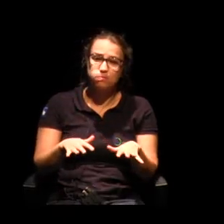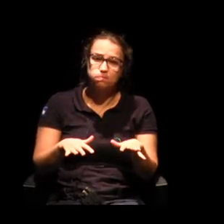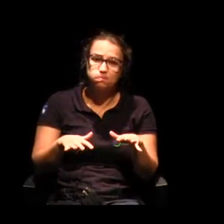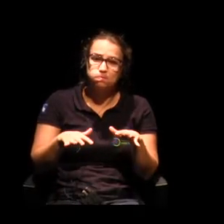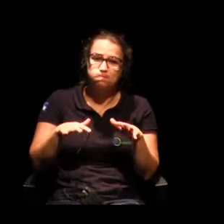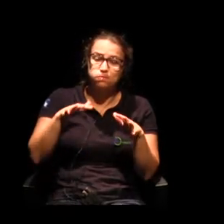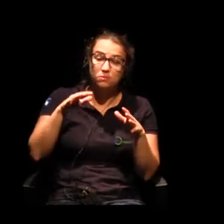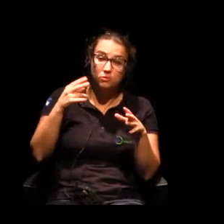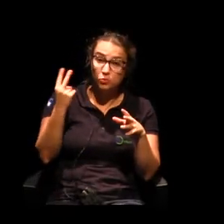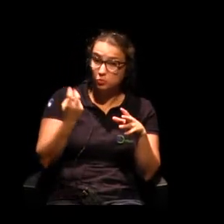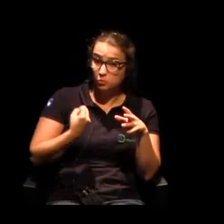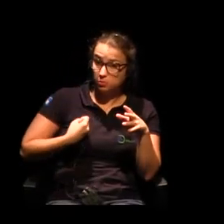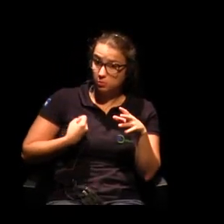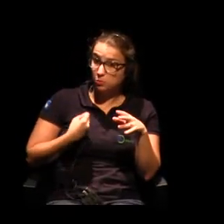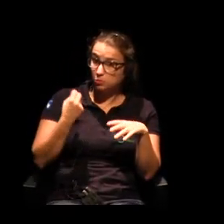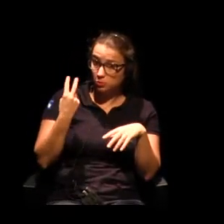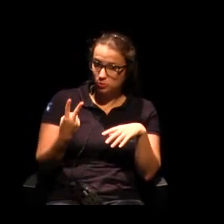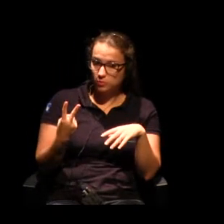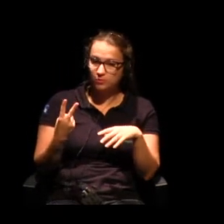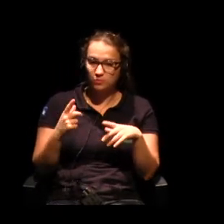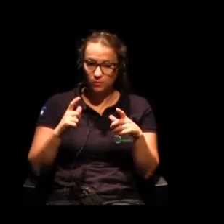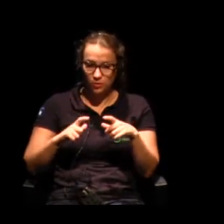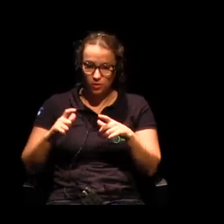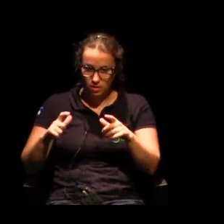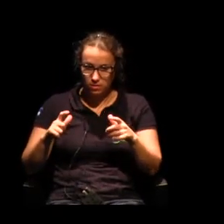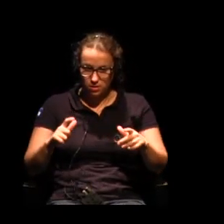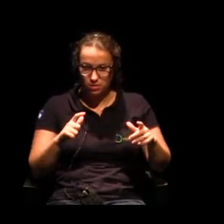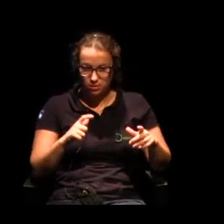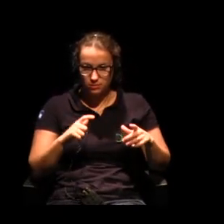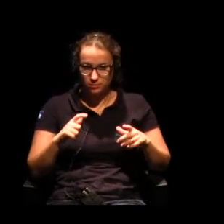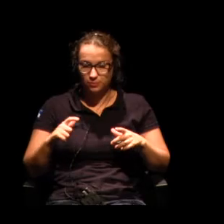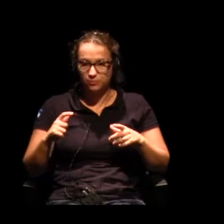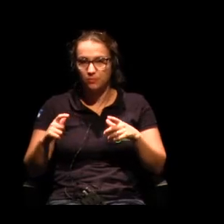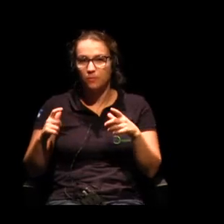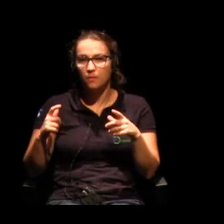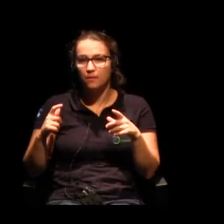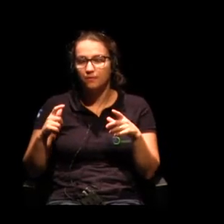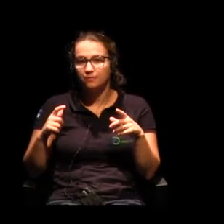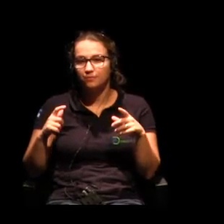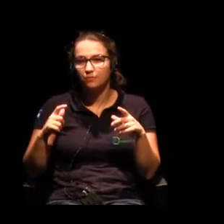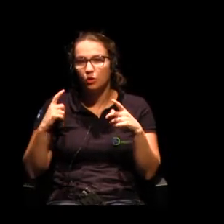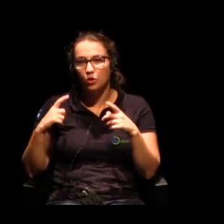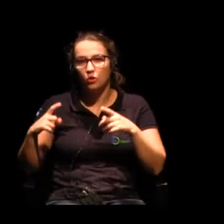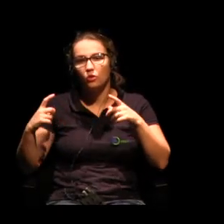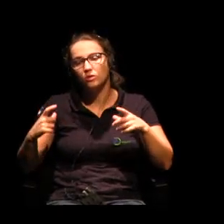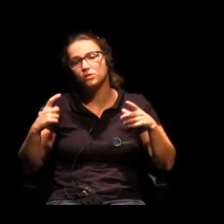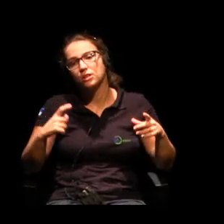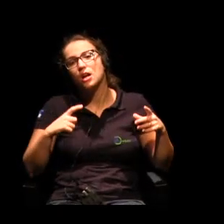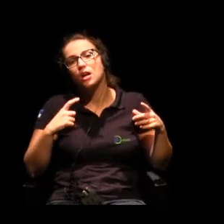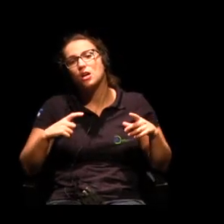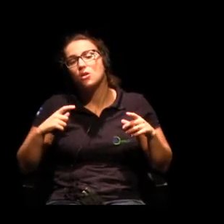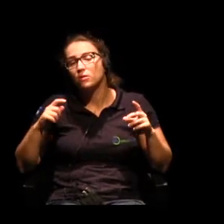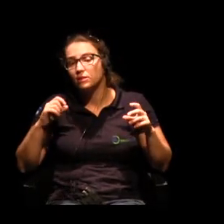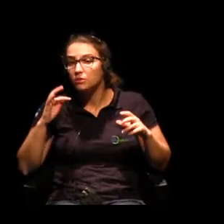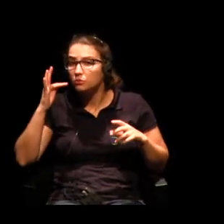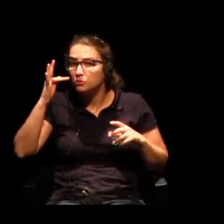uma inundação de categoria 2, e analisamos a localização